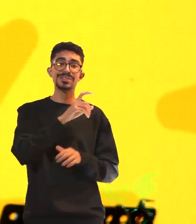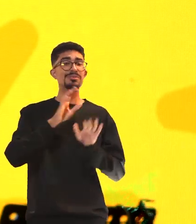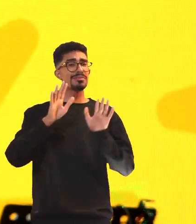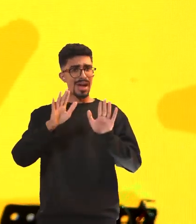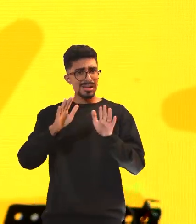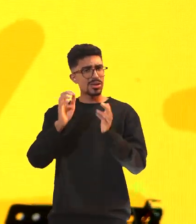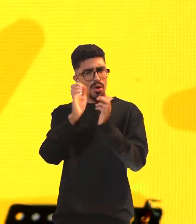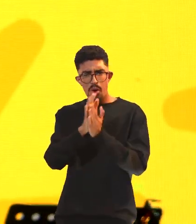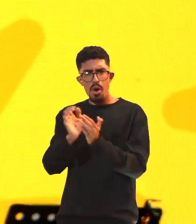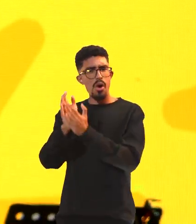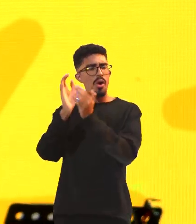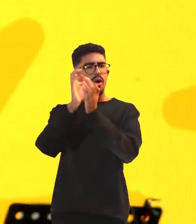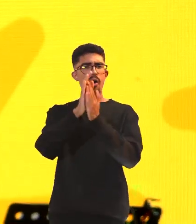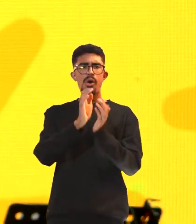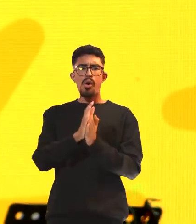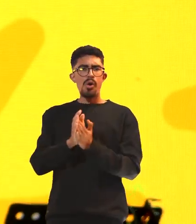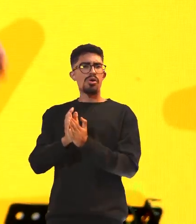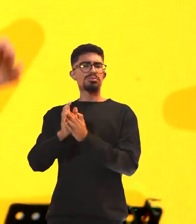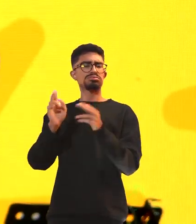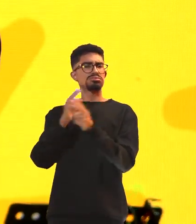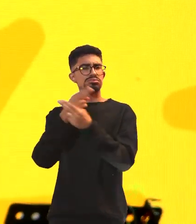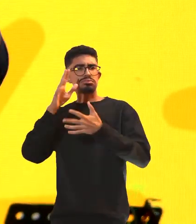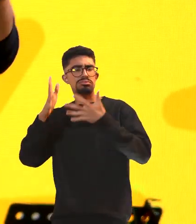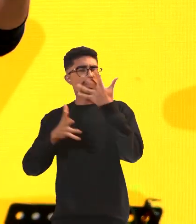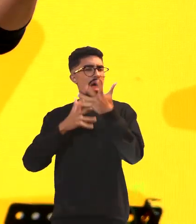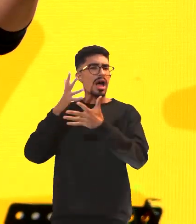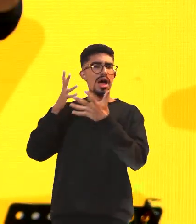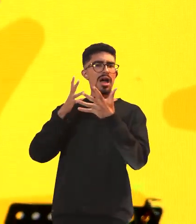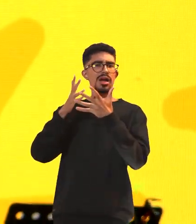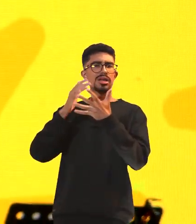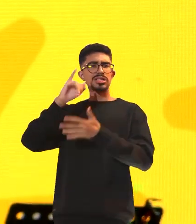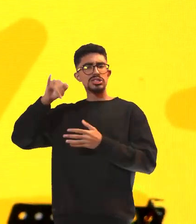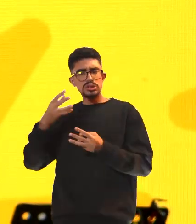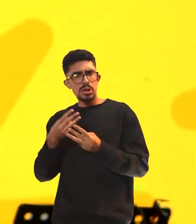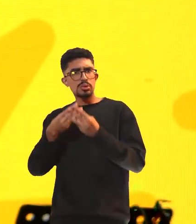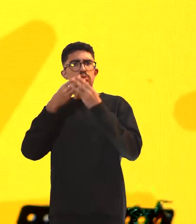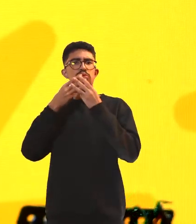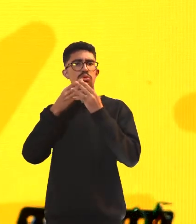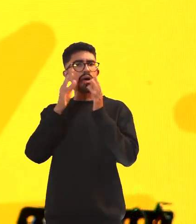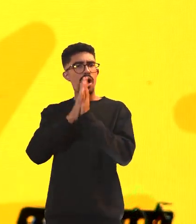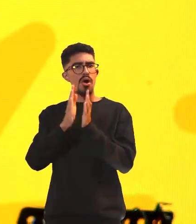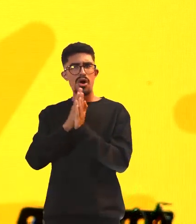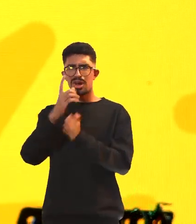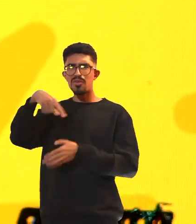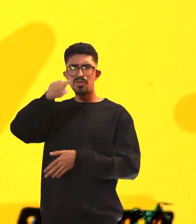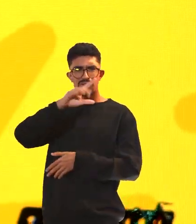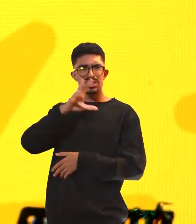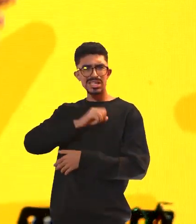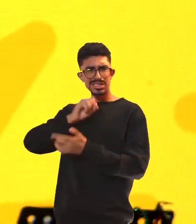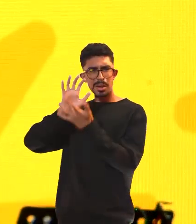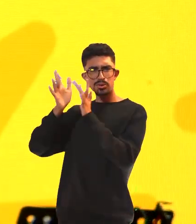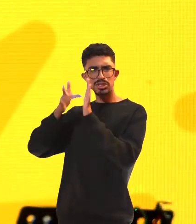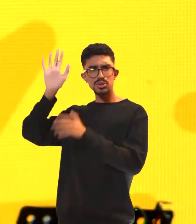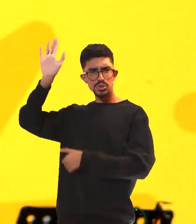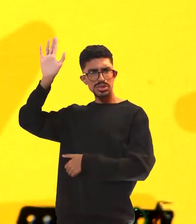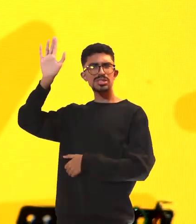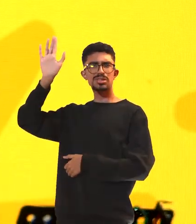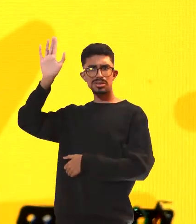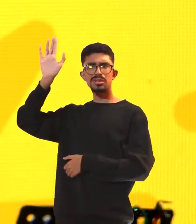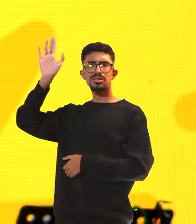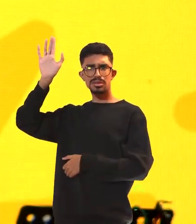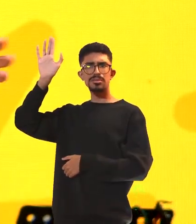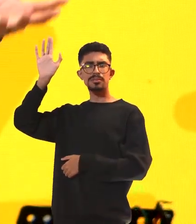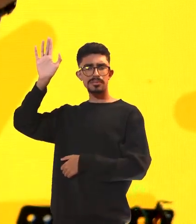jejua, ora, leia a Bíblia, não negligencie isso. Você ama Jesus? Quantos amam Jesus? Você precisa ter encontro com Ele todo